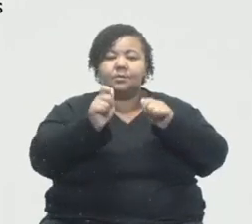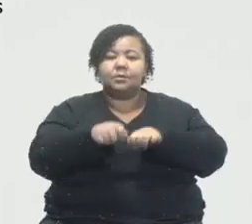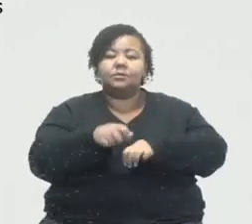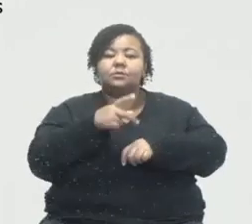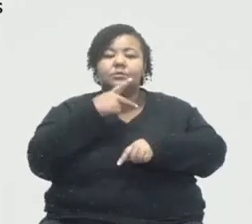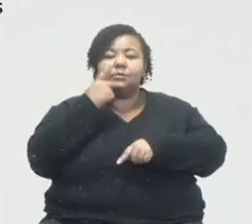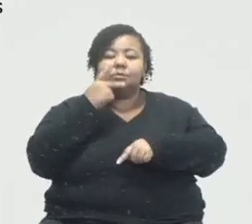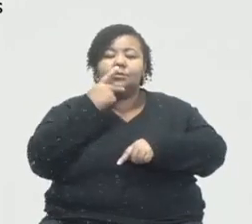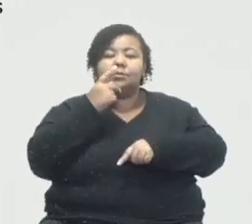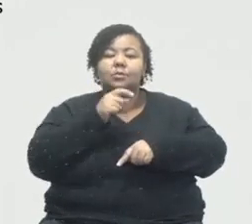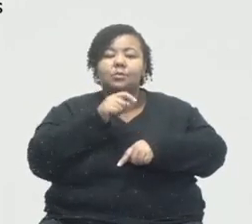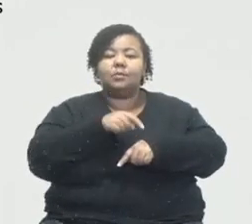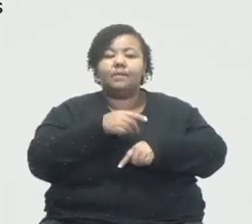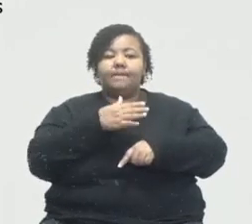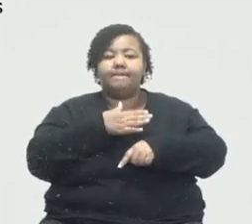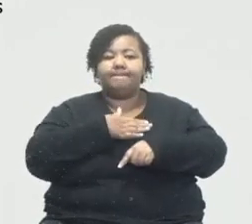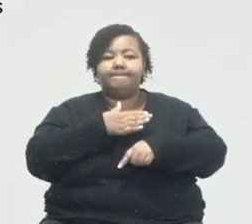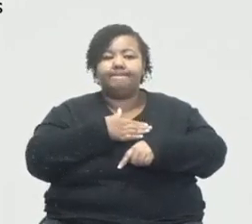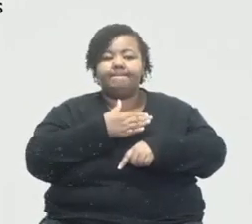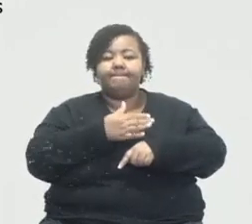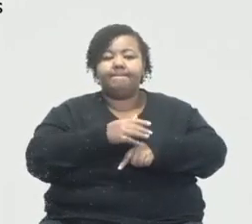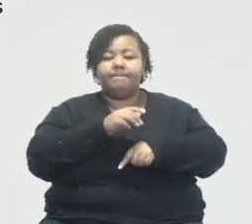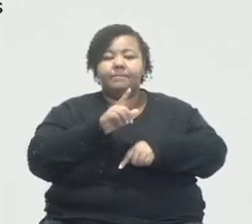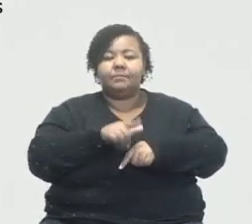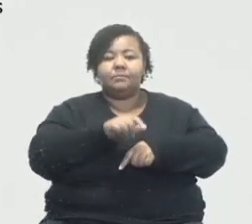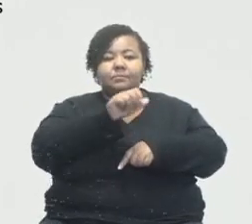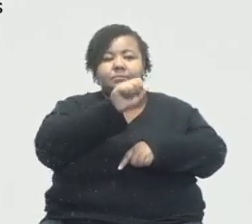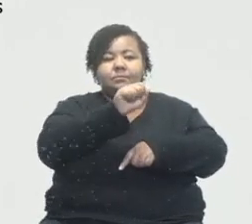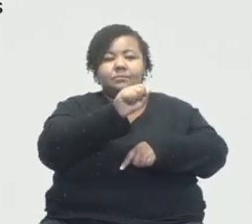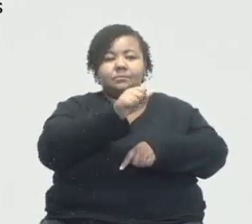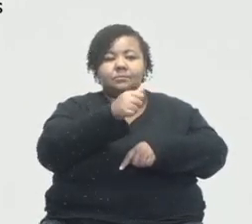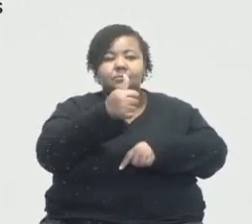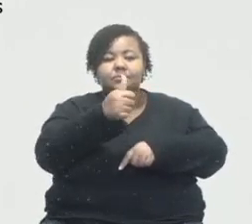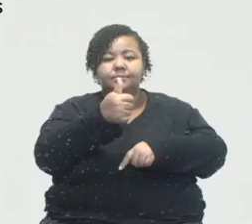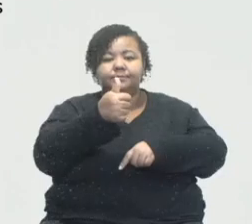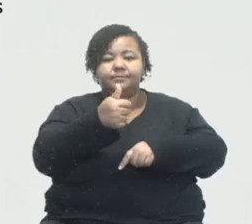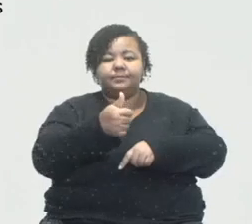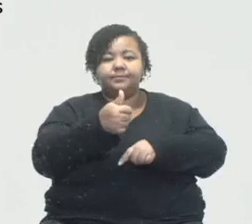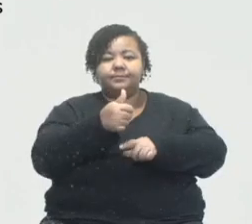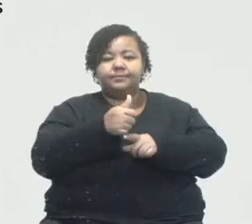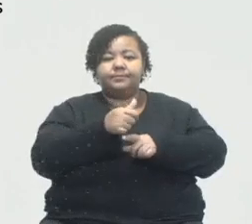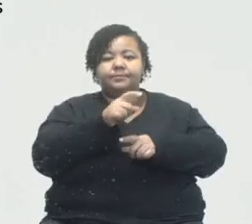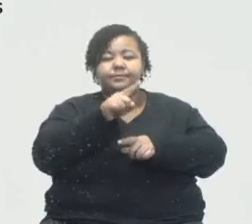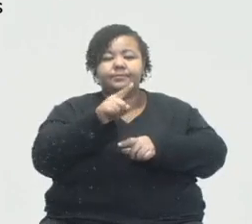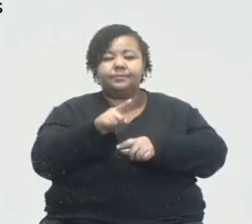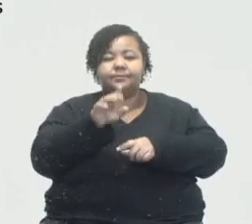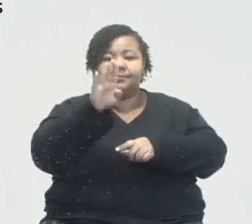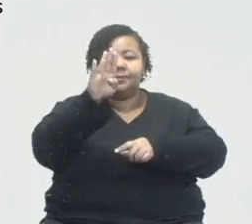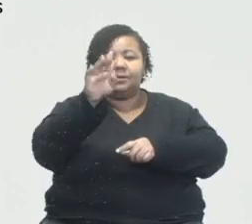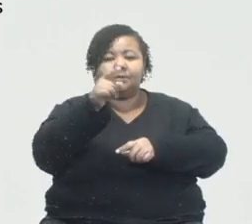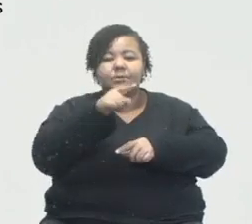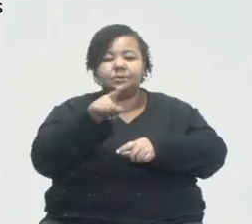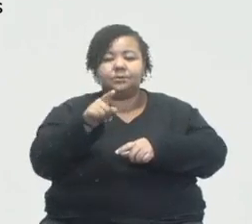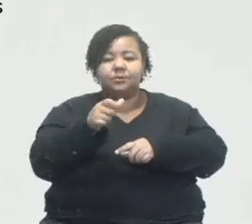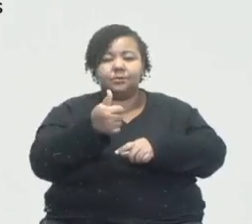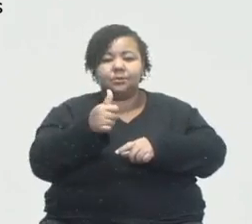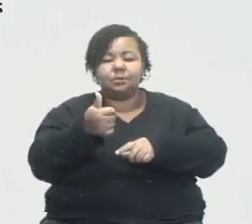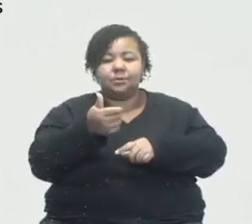afirmar que o meu elemento da primeira linha na primeira coluna é 4 sobre